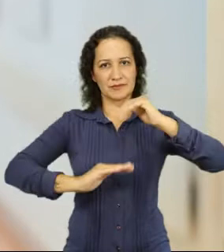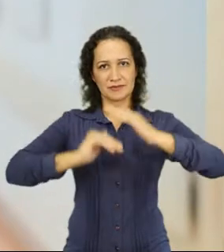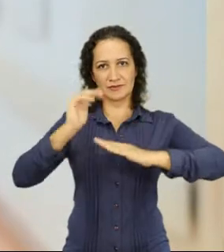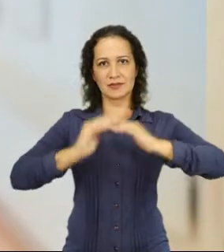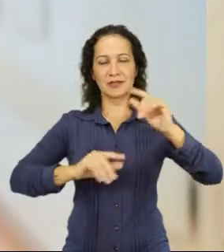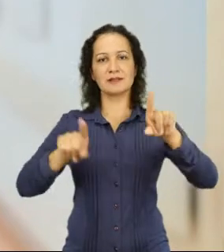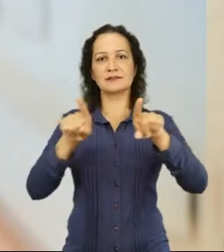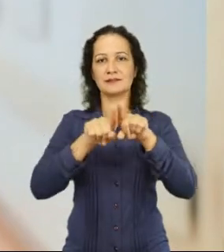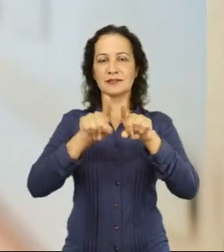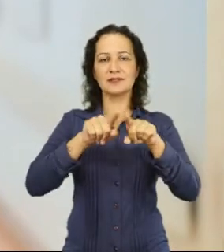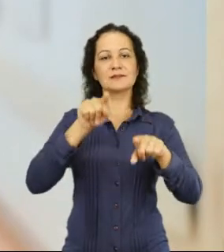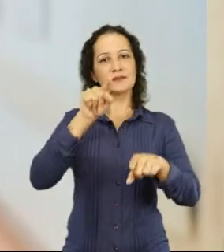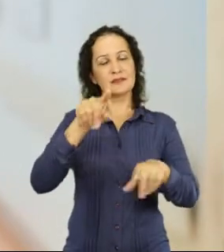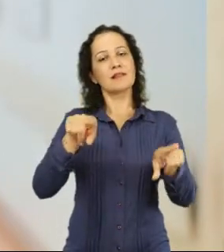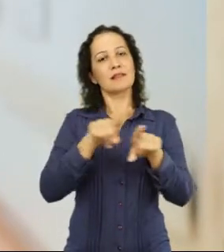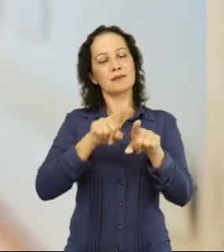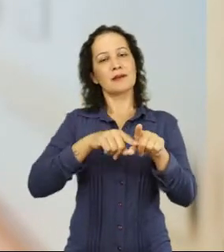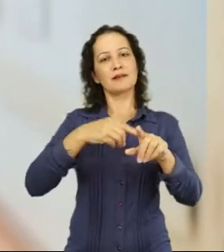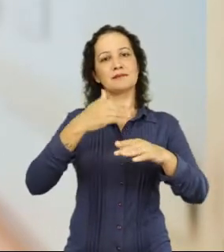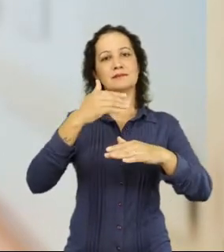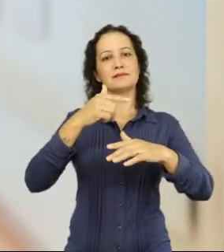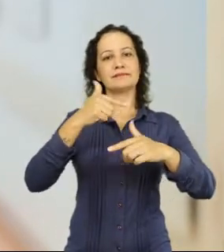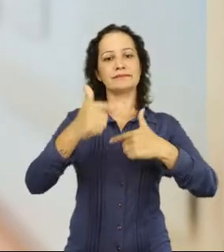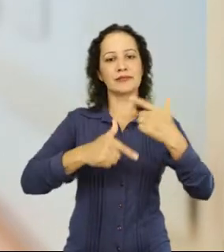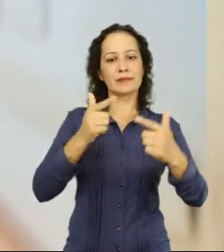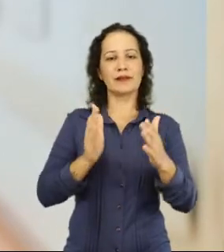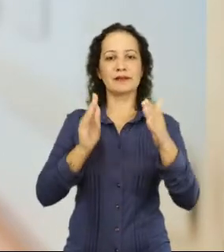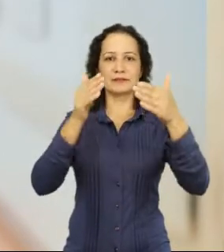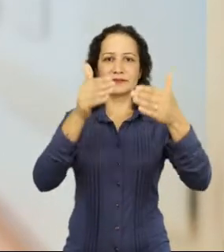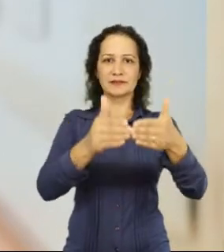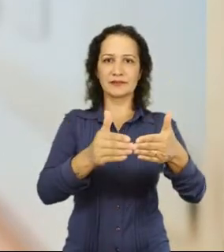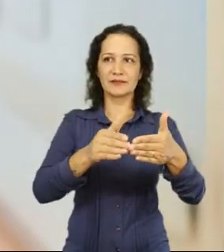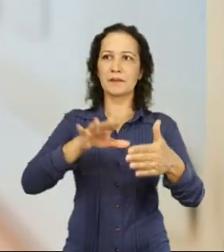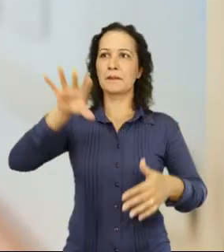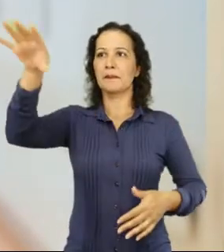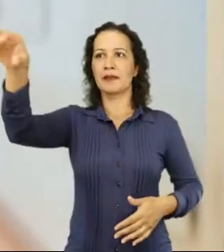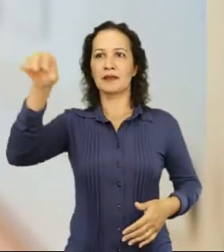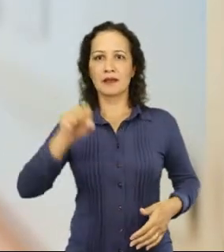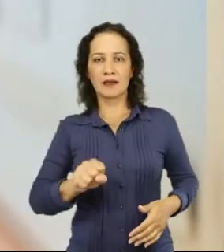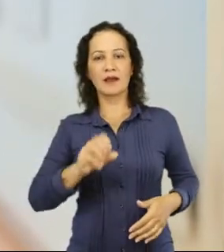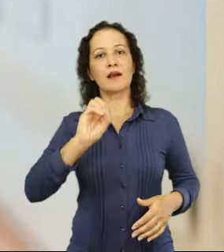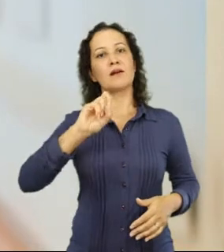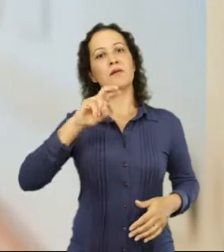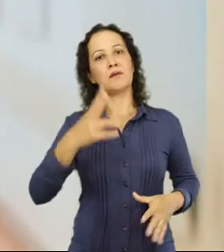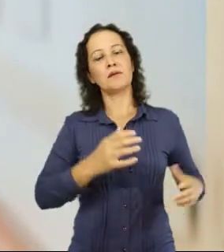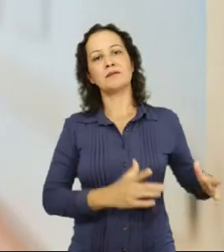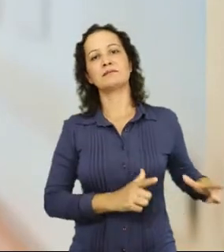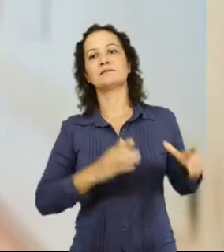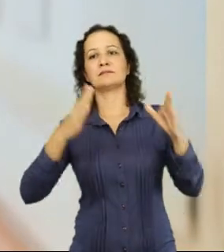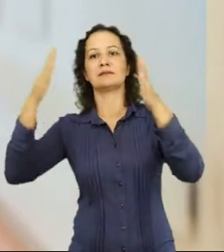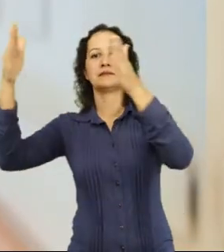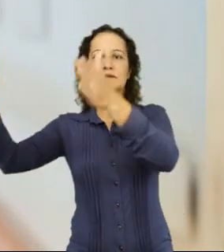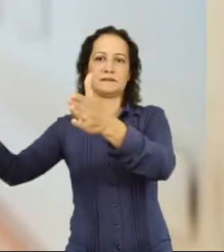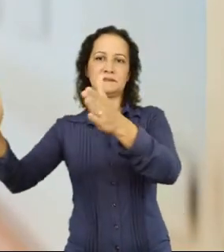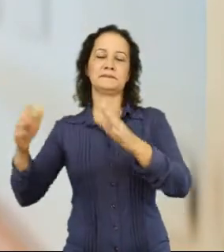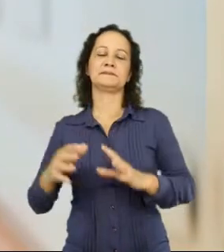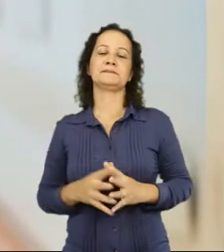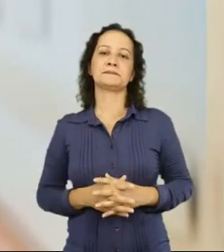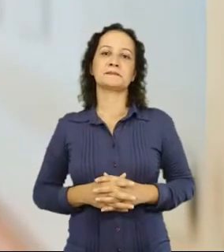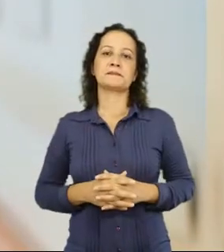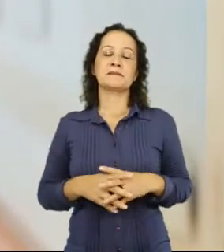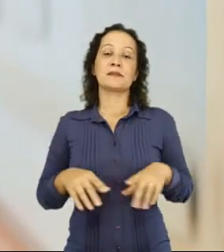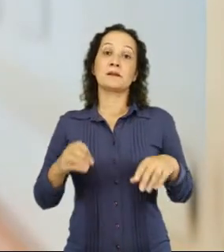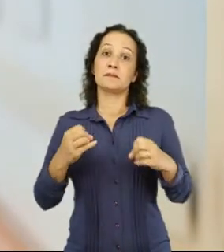também fará esse tipo de trabalho de busca do imunobiológico ou até mesmo levar o imunobiológico para a câmara fria. Bom, vamos